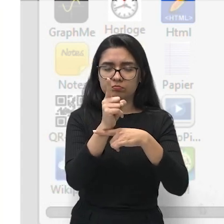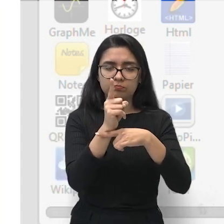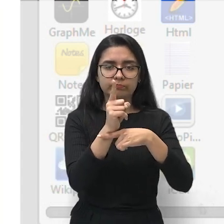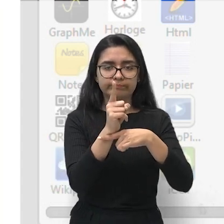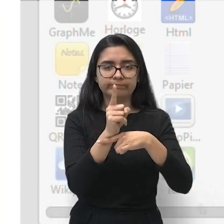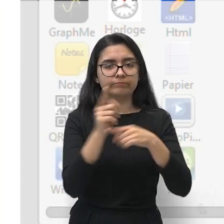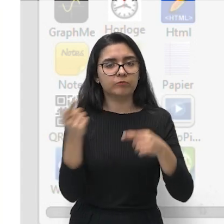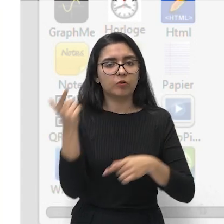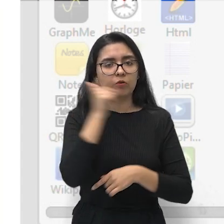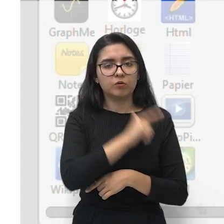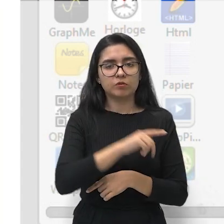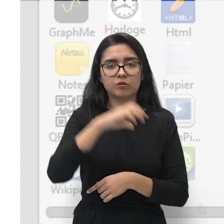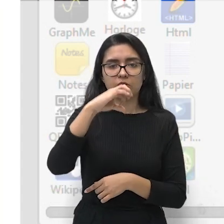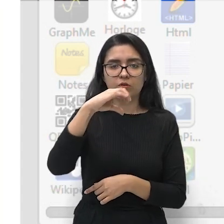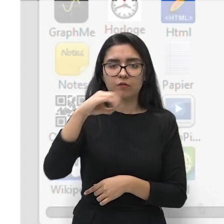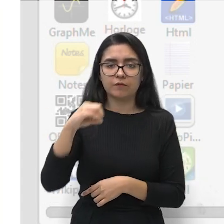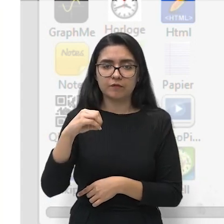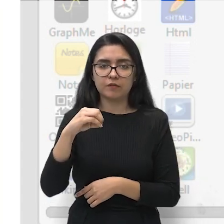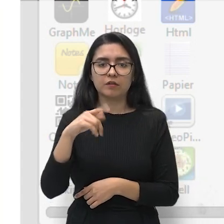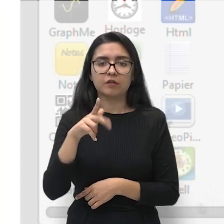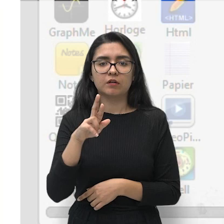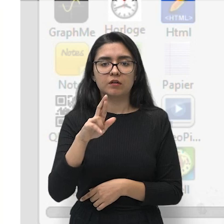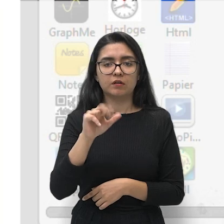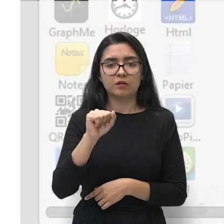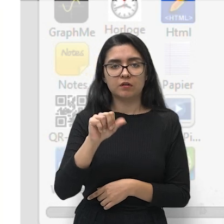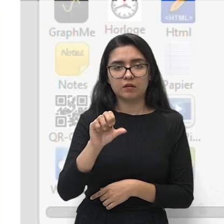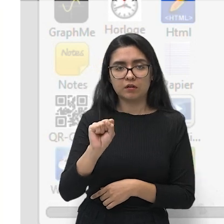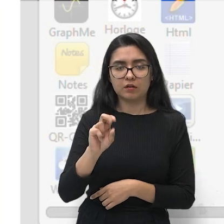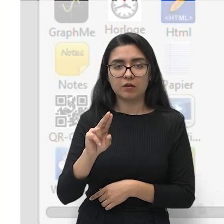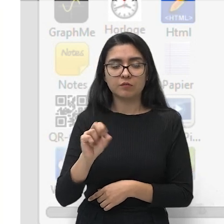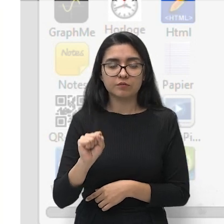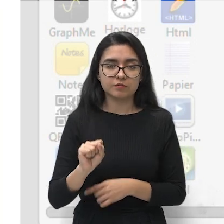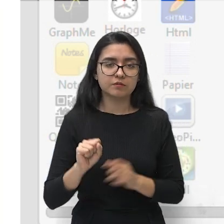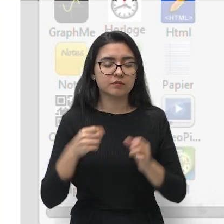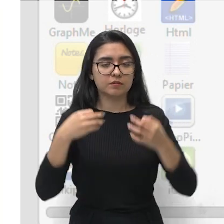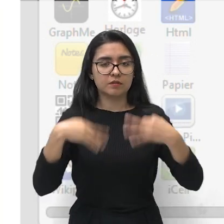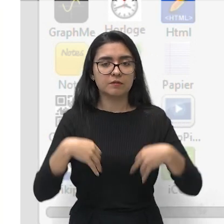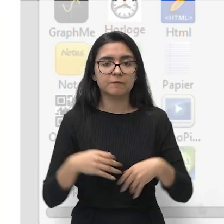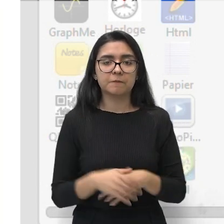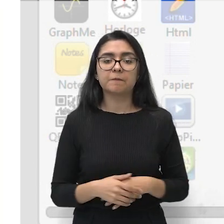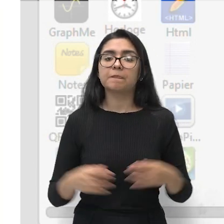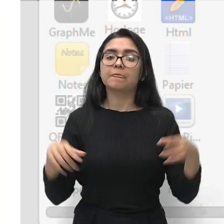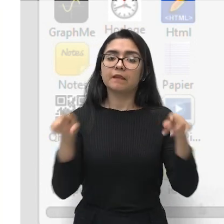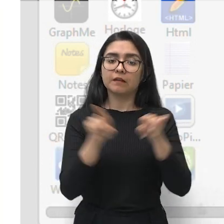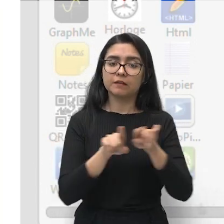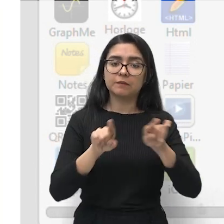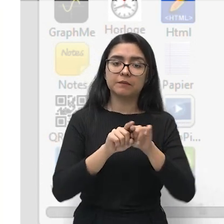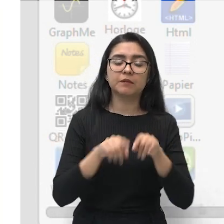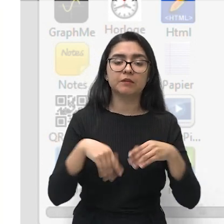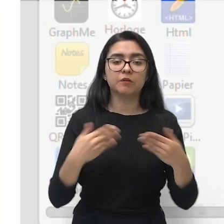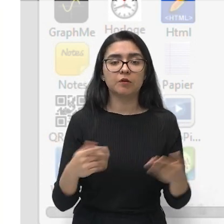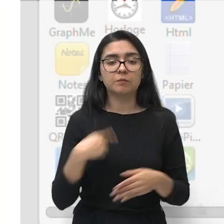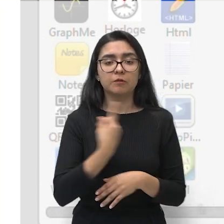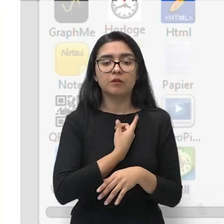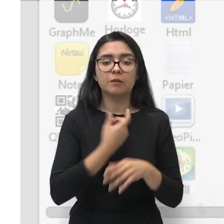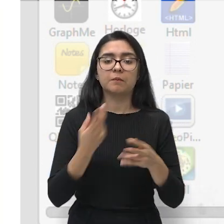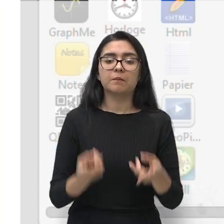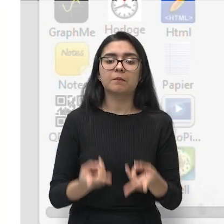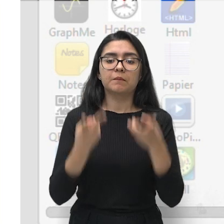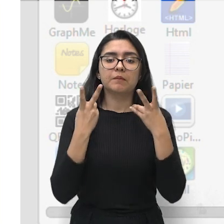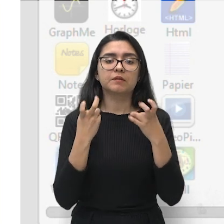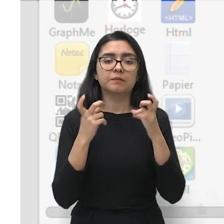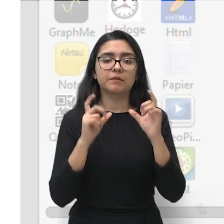Conseguimos. 90 graus, sem tirar nem pôr. Show de bola. Outra coisa que a gente pode constatar também é que